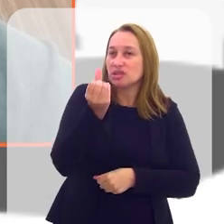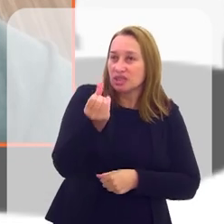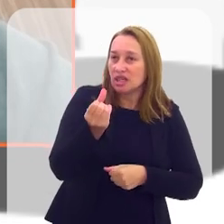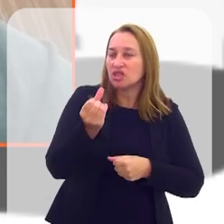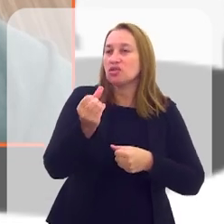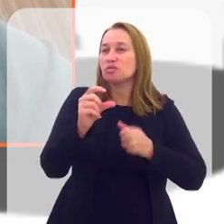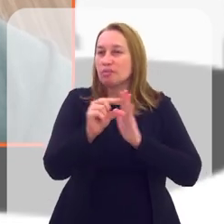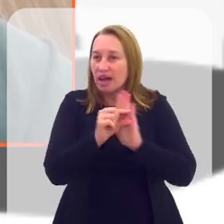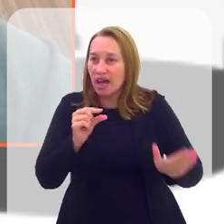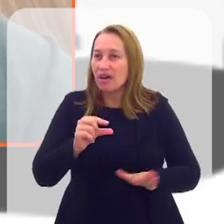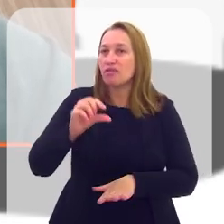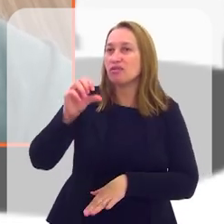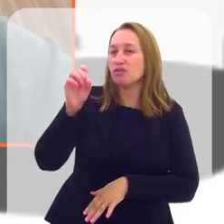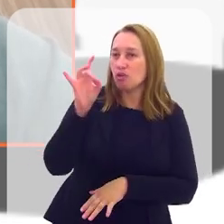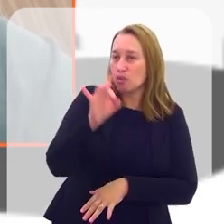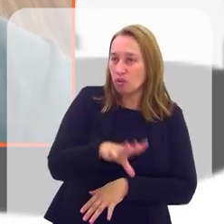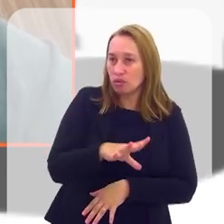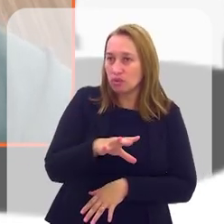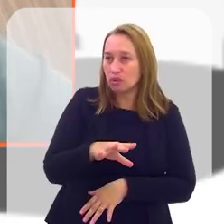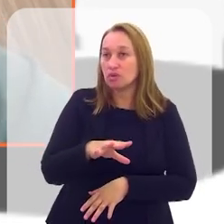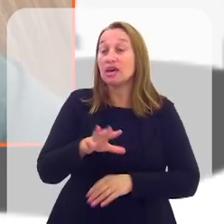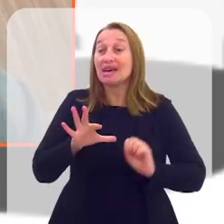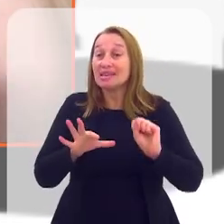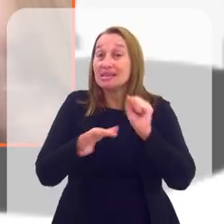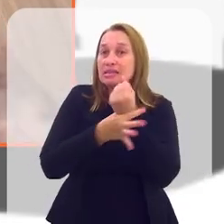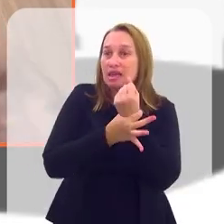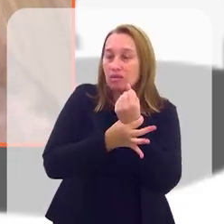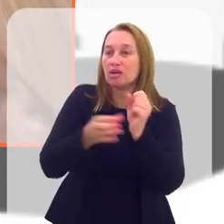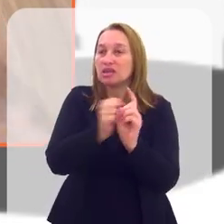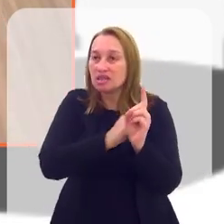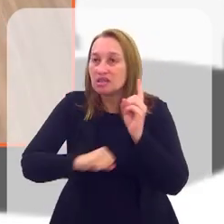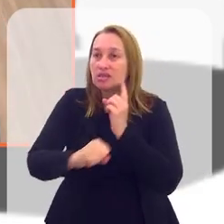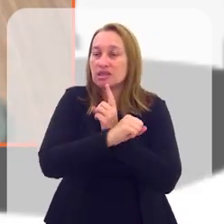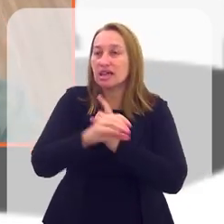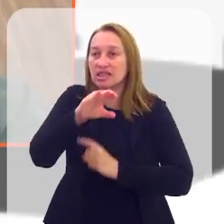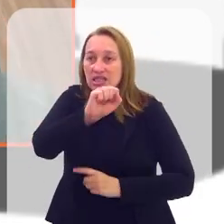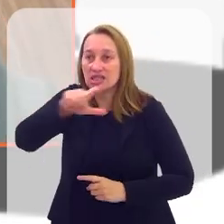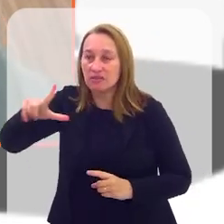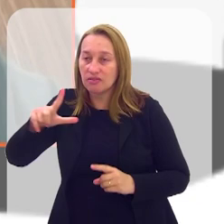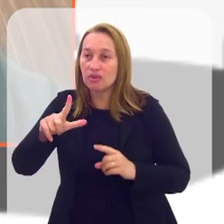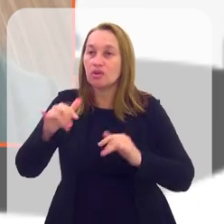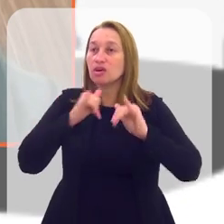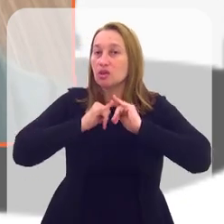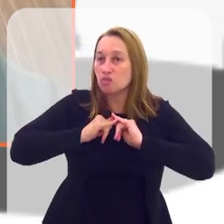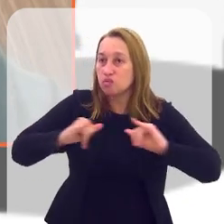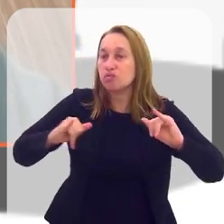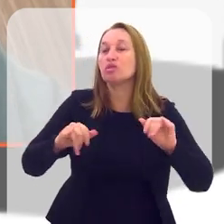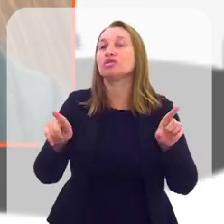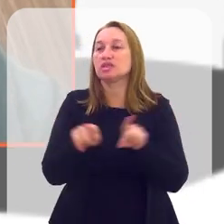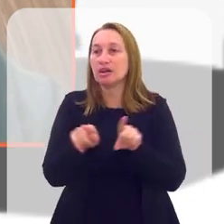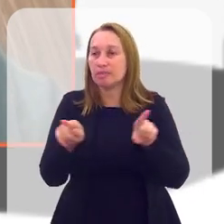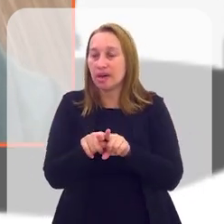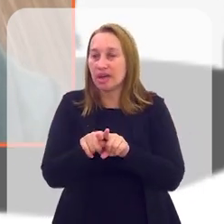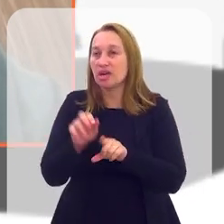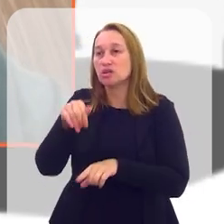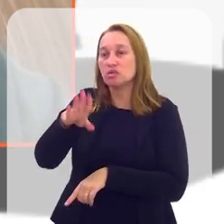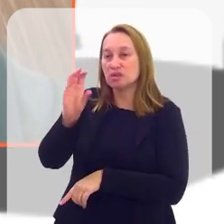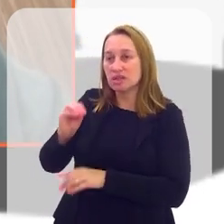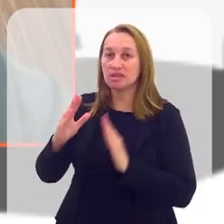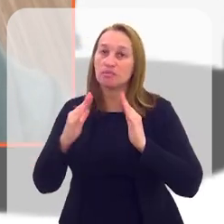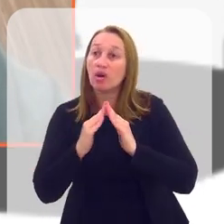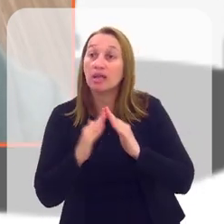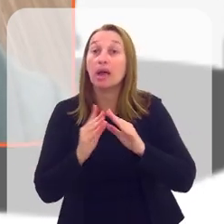parágrafo único, que assegura a participação da sociedade civil na realização e na divulgação do censo de